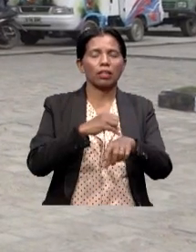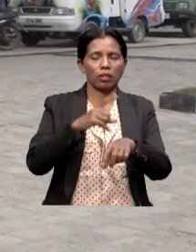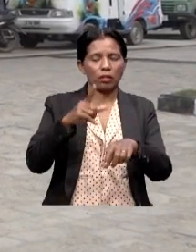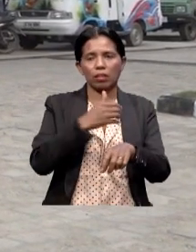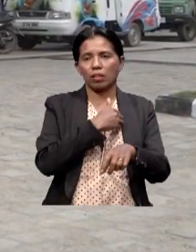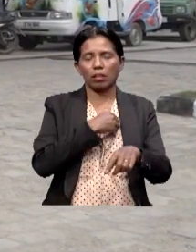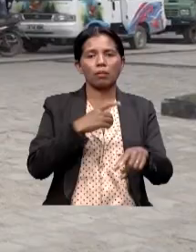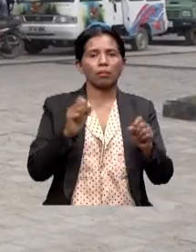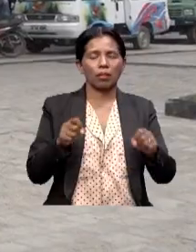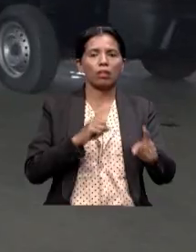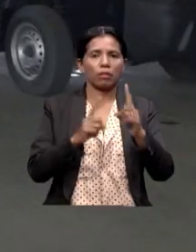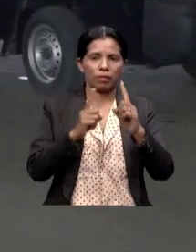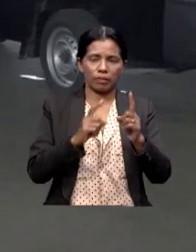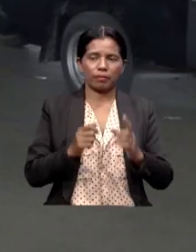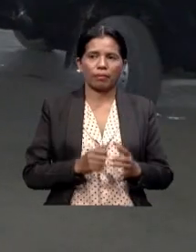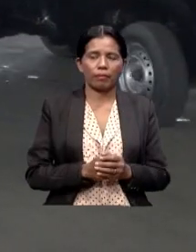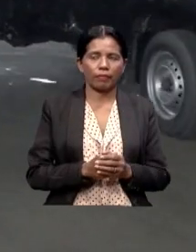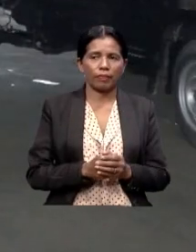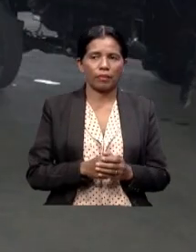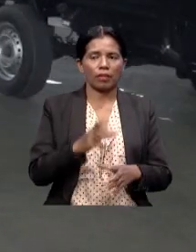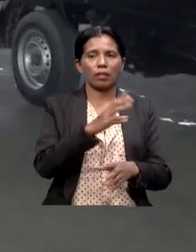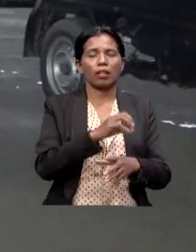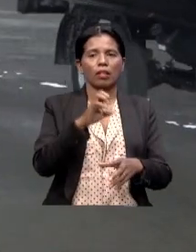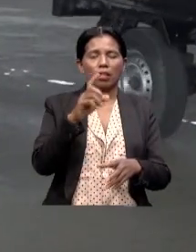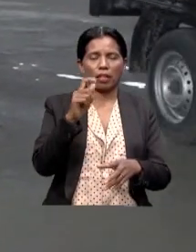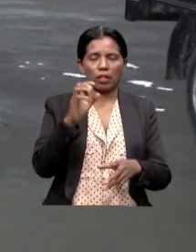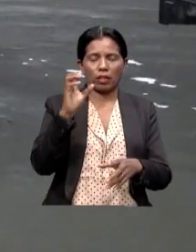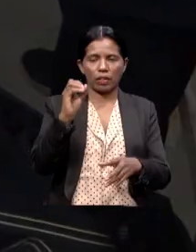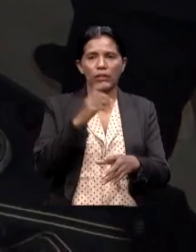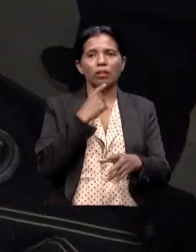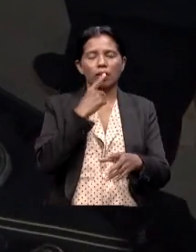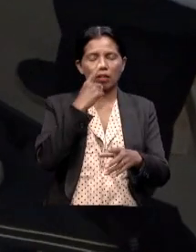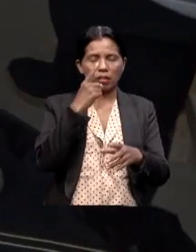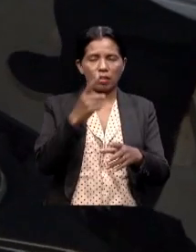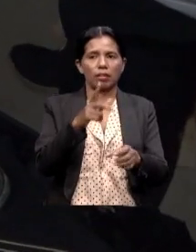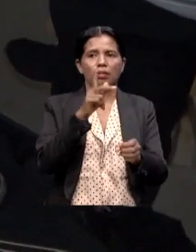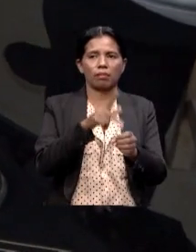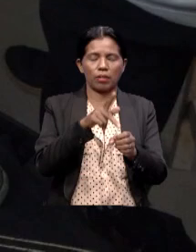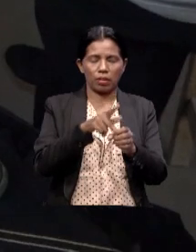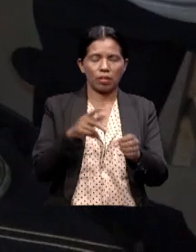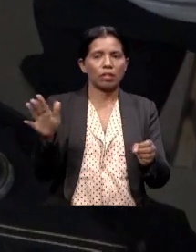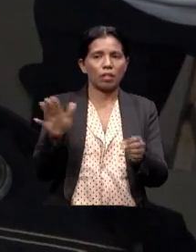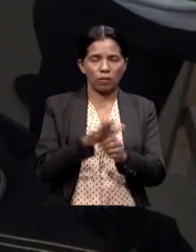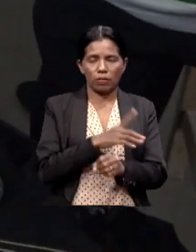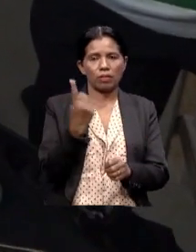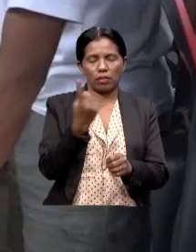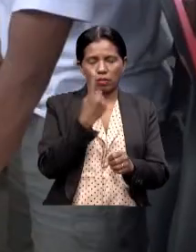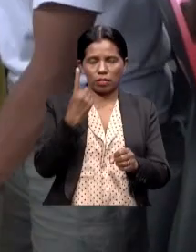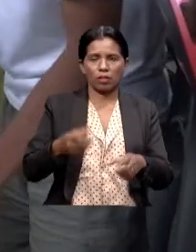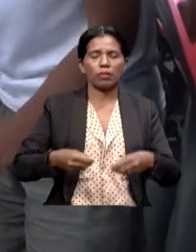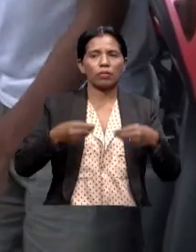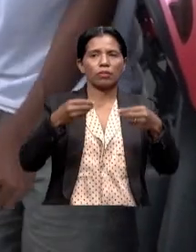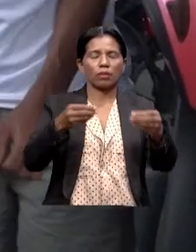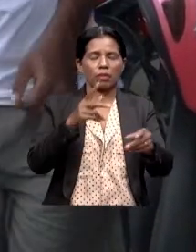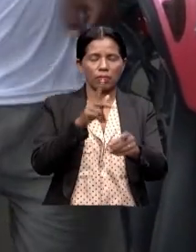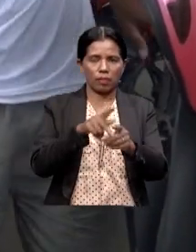belo foi comentário. Enquanto o supervisor Eto Mandarin garante estoque combustível suficiente na Fatin, onde fornece